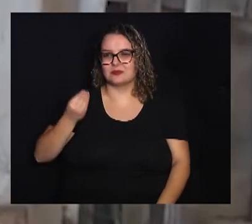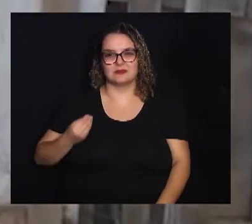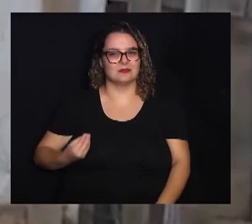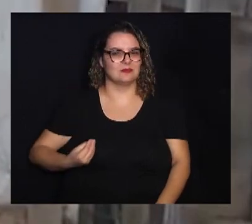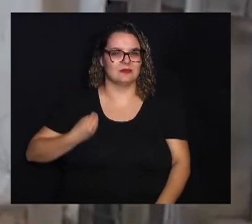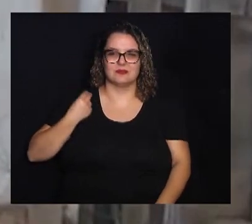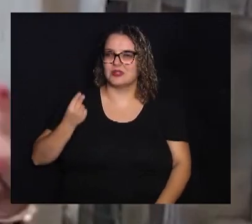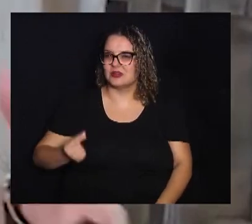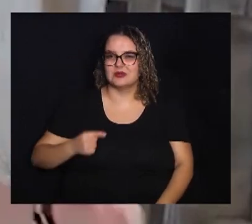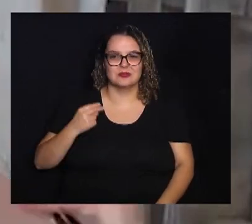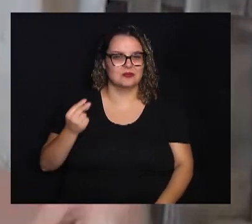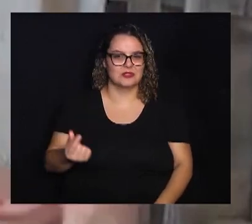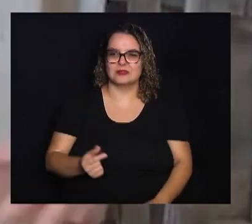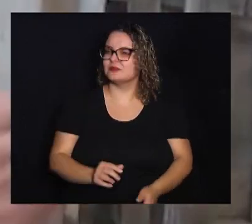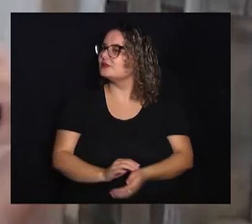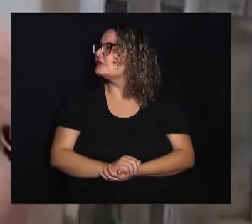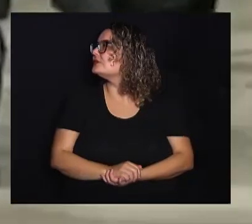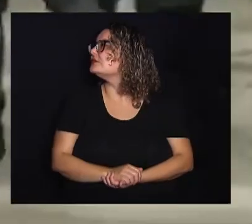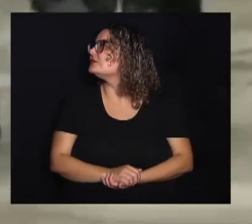resto da minha vida.